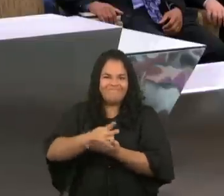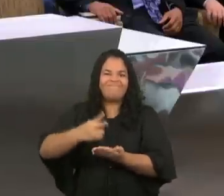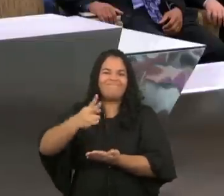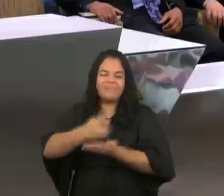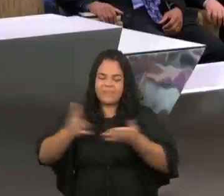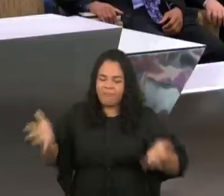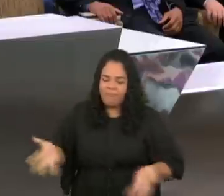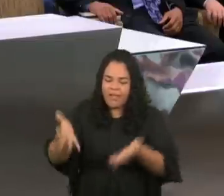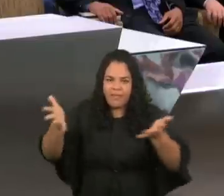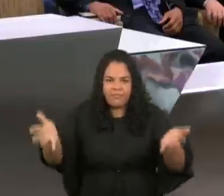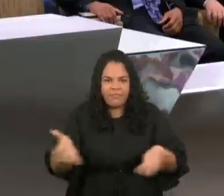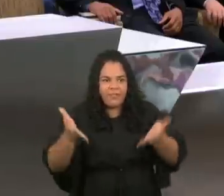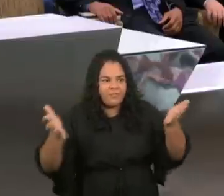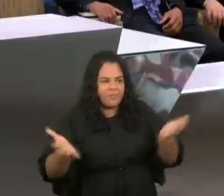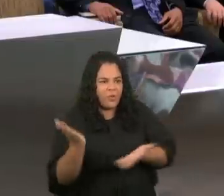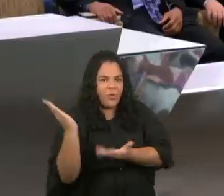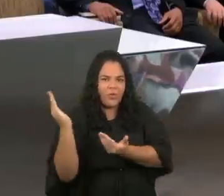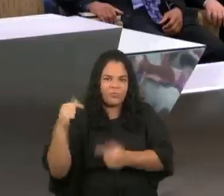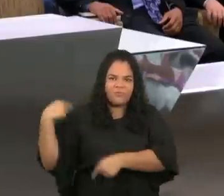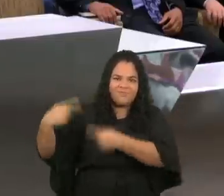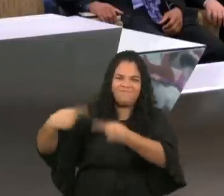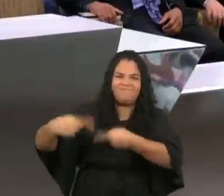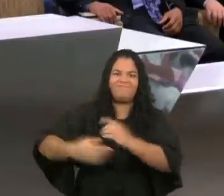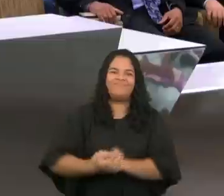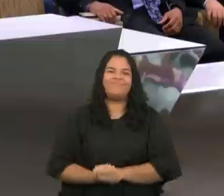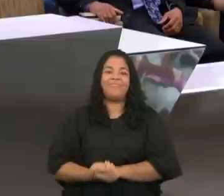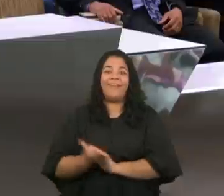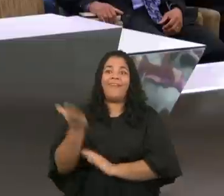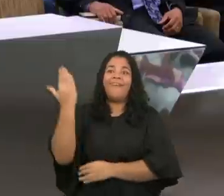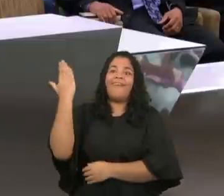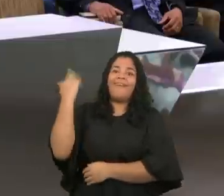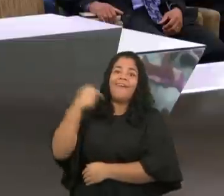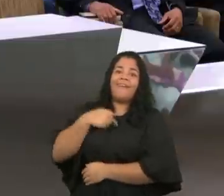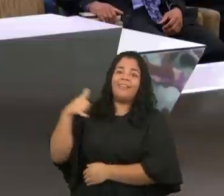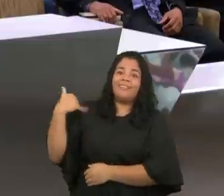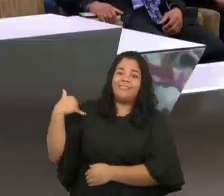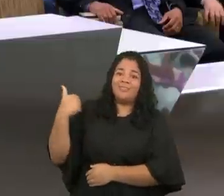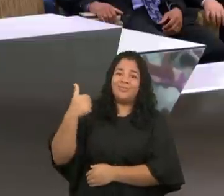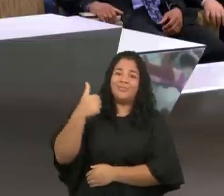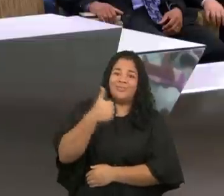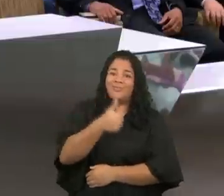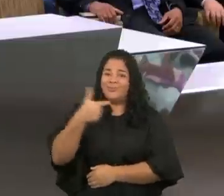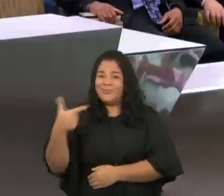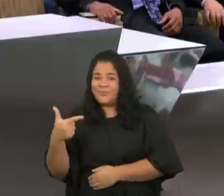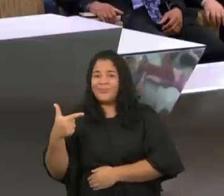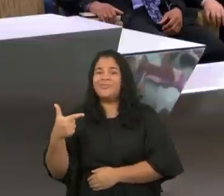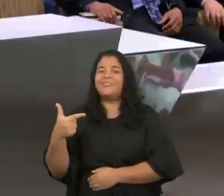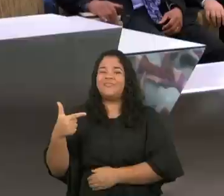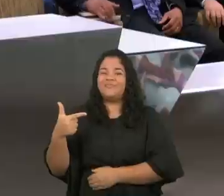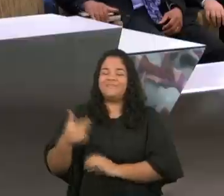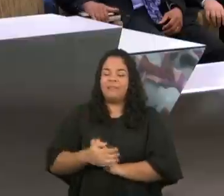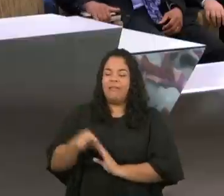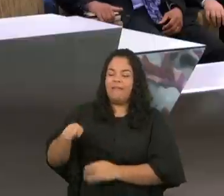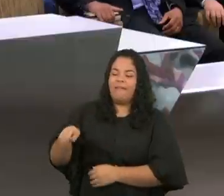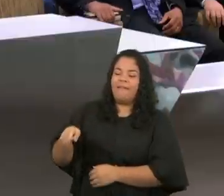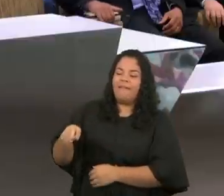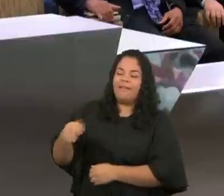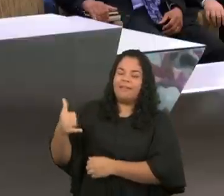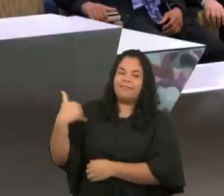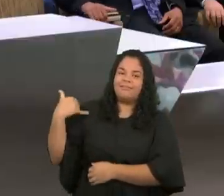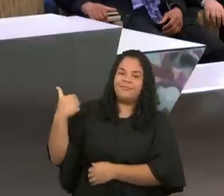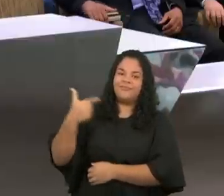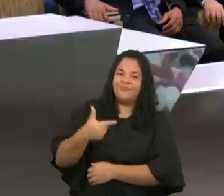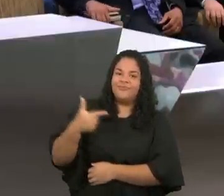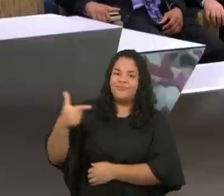é? E eu louvo a Deus, eu fui adjunto dele com 12 anos de idade, ele tinha 22, ele tem 10 anos mais do que eu, e